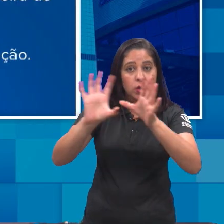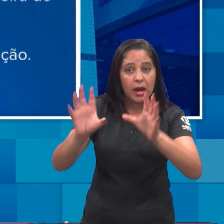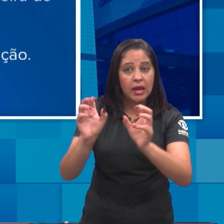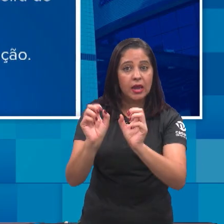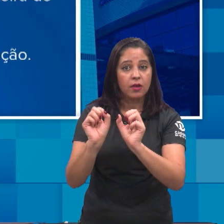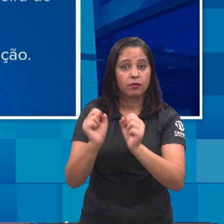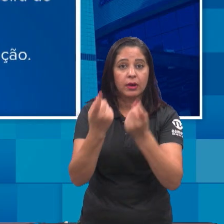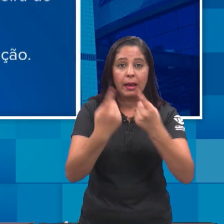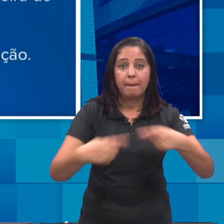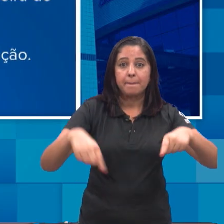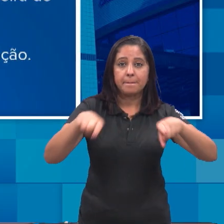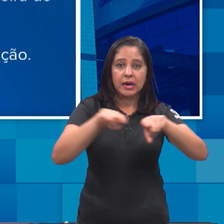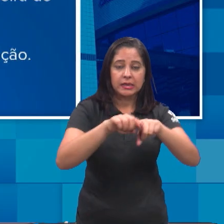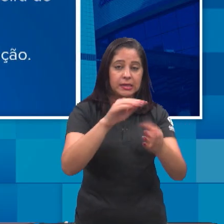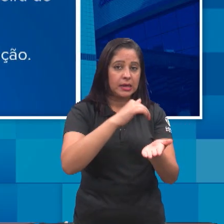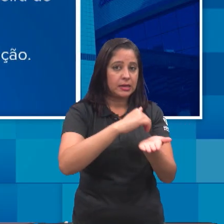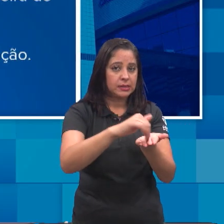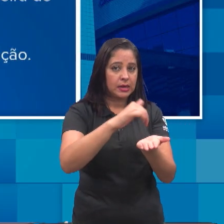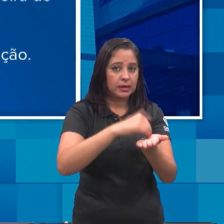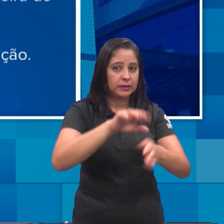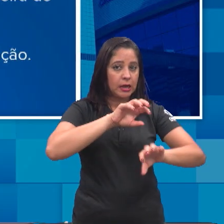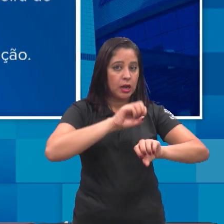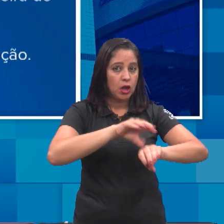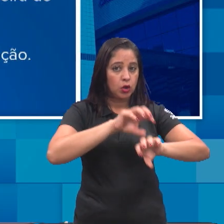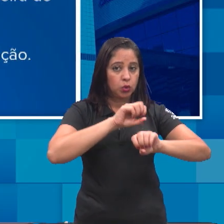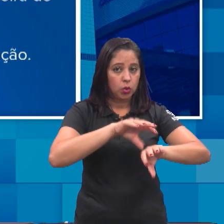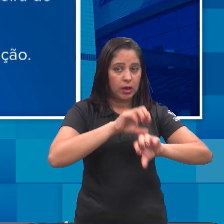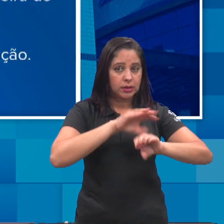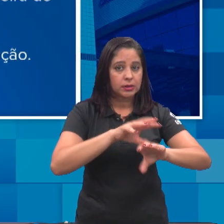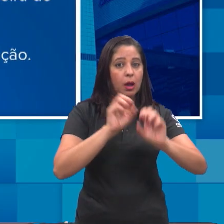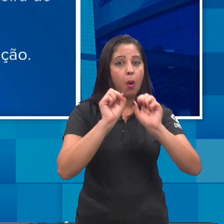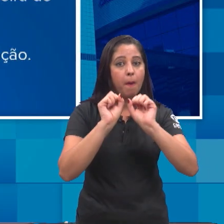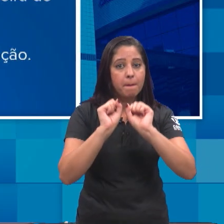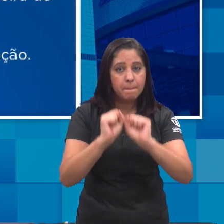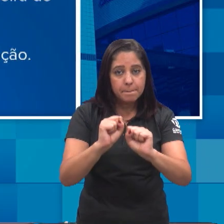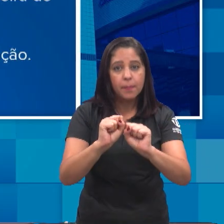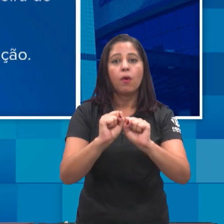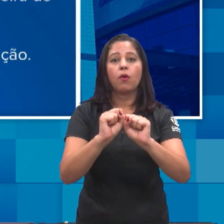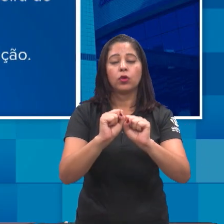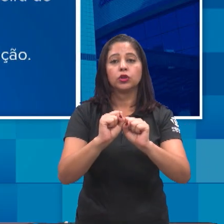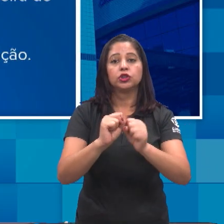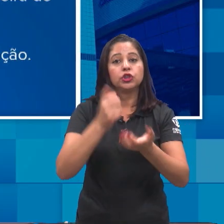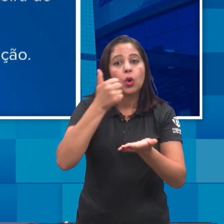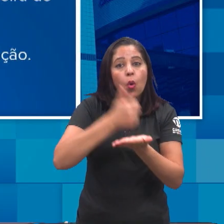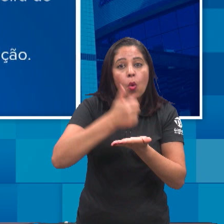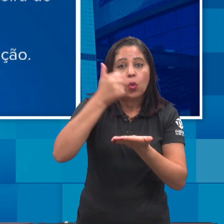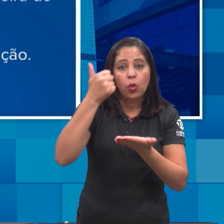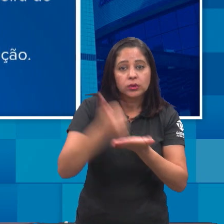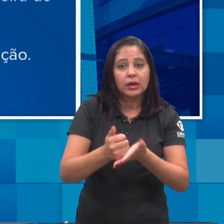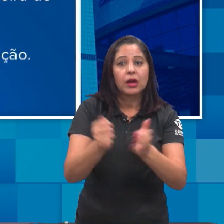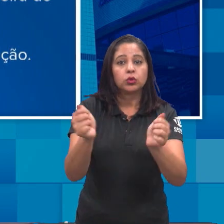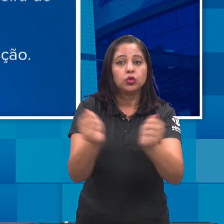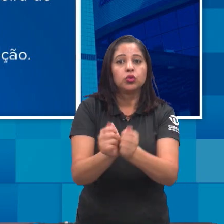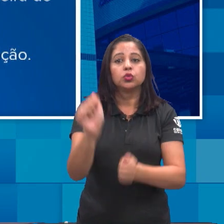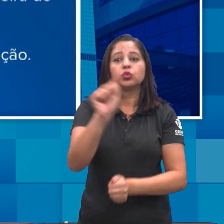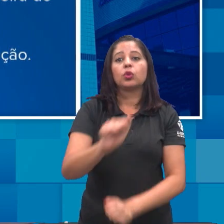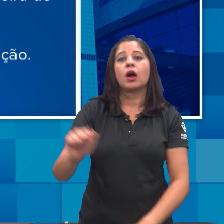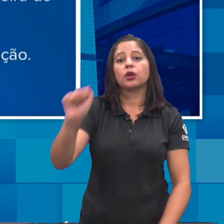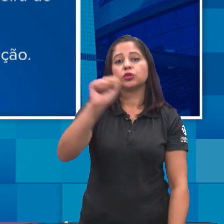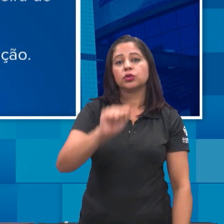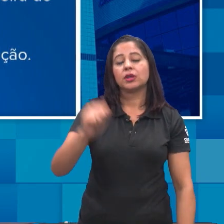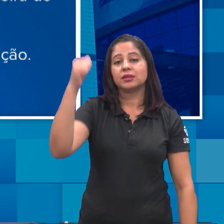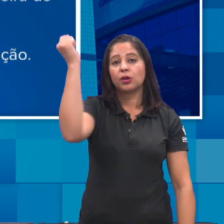de Educação e Cidadania, a celebrar termo de colaboração com a entidade Associação Brasileira